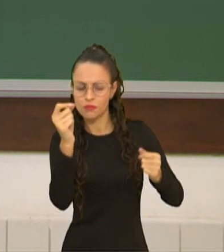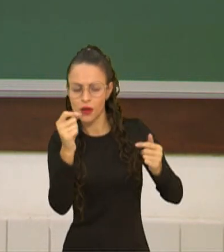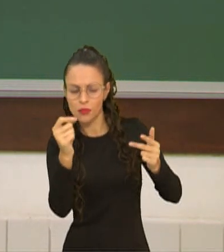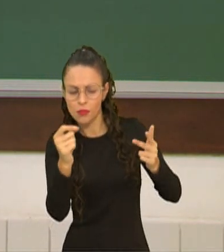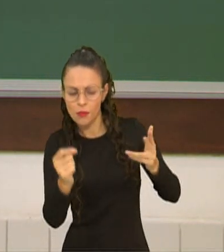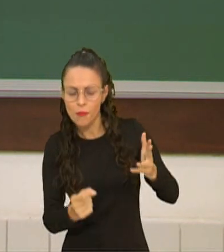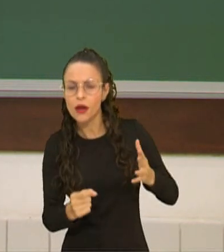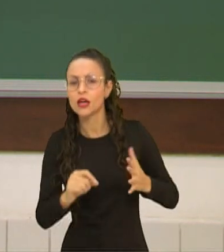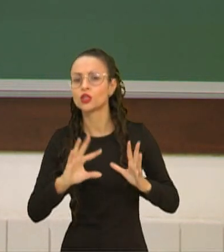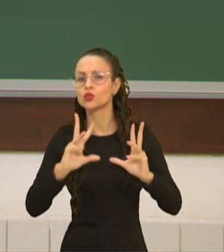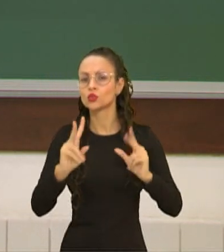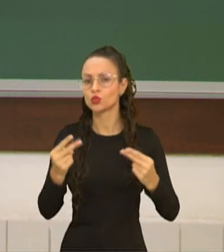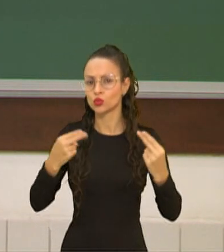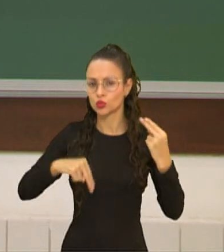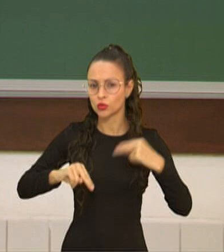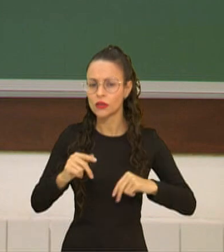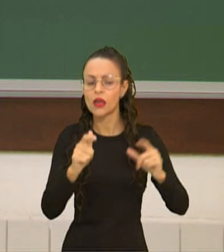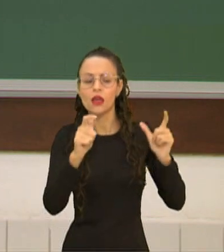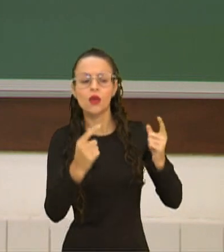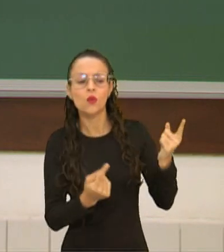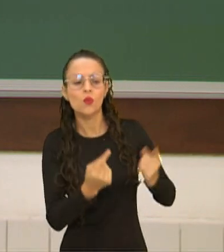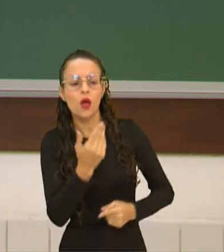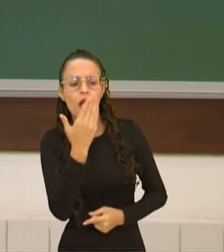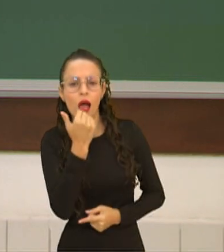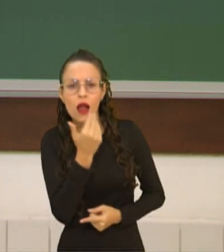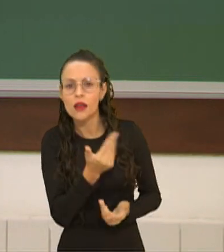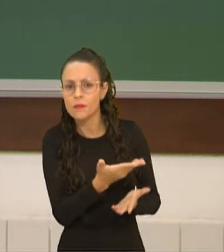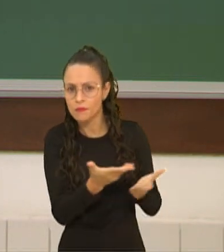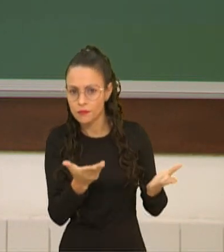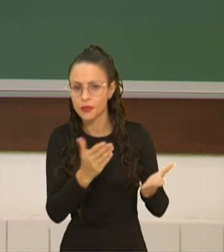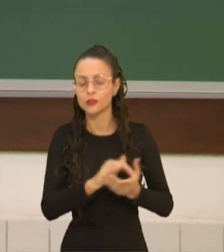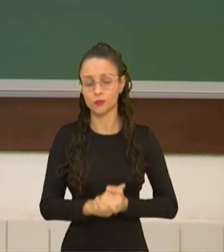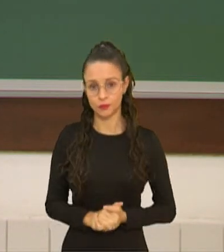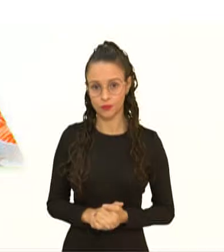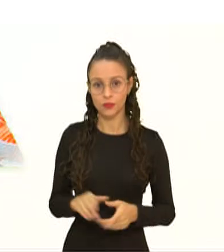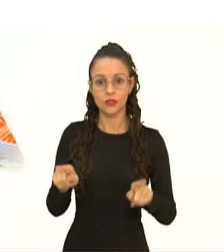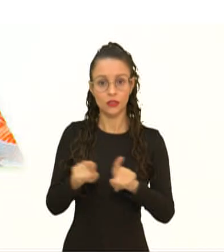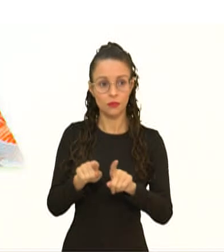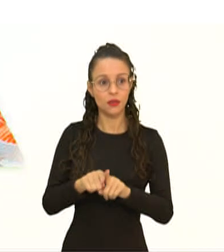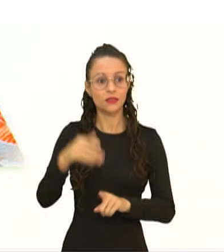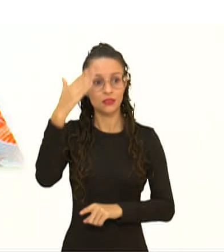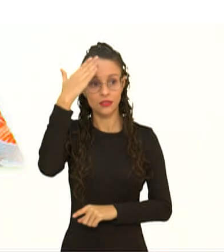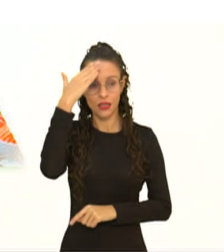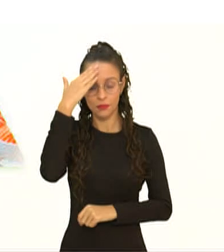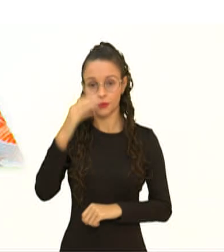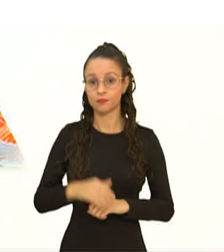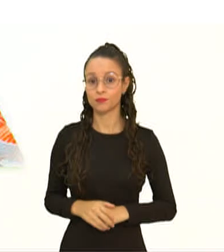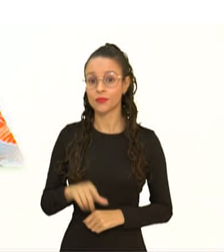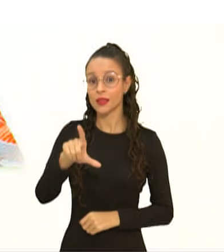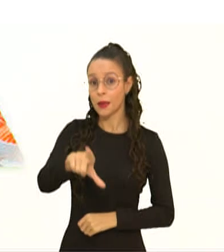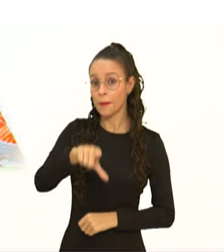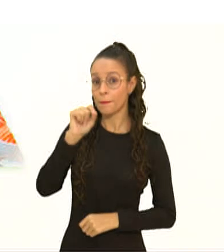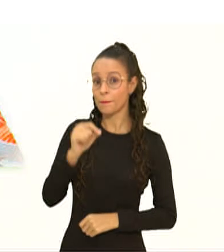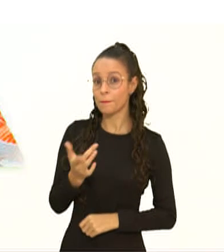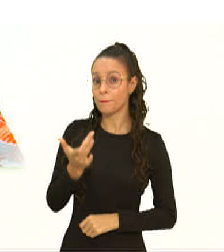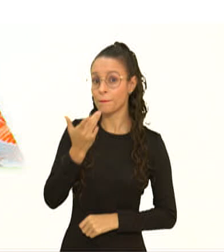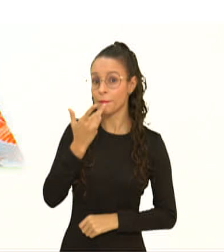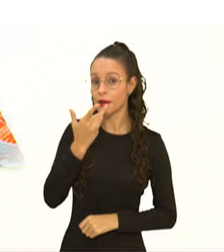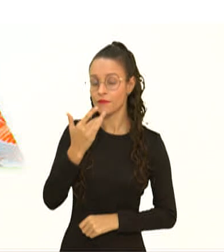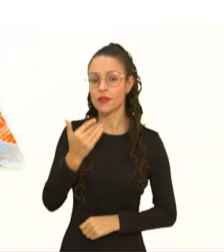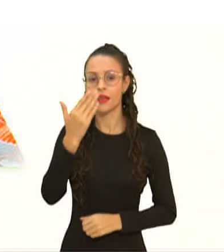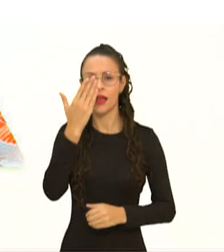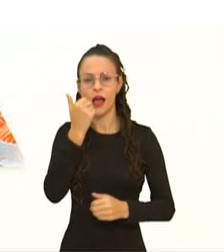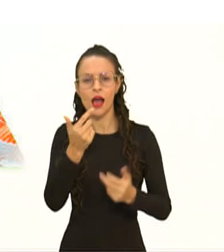encontrá-los ok bom então gente já sabe também que nós devemos preferir sempre os alimentos